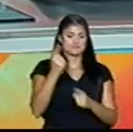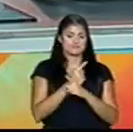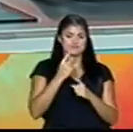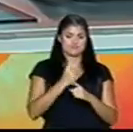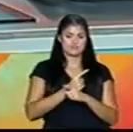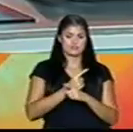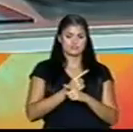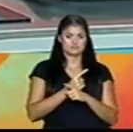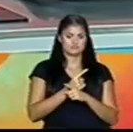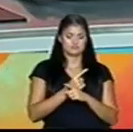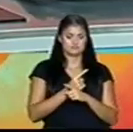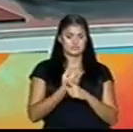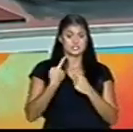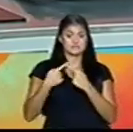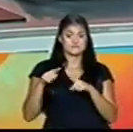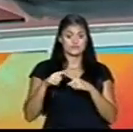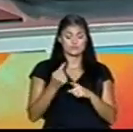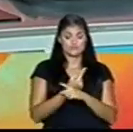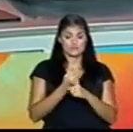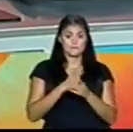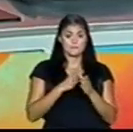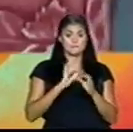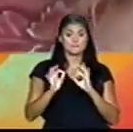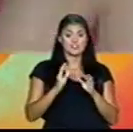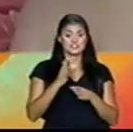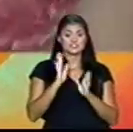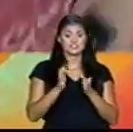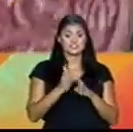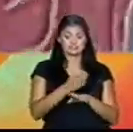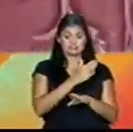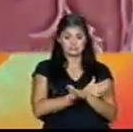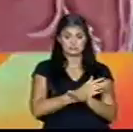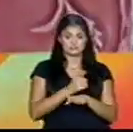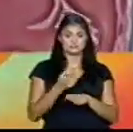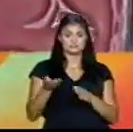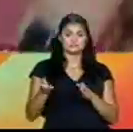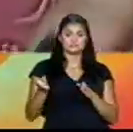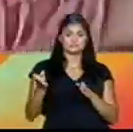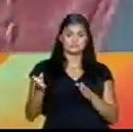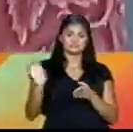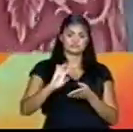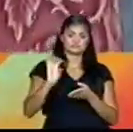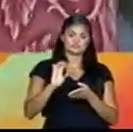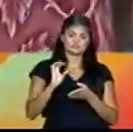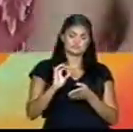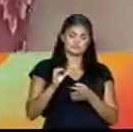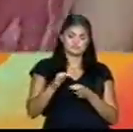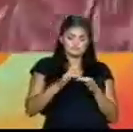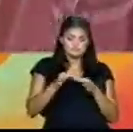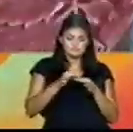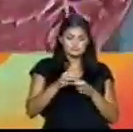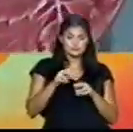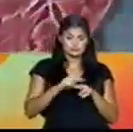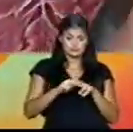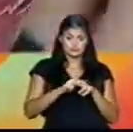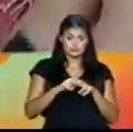várias opções já ali preparadas, mas esta então é, vou só juntar as pepitas de cacau. Estas são adoçadas com um